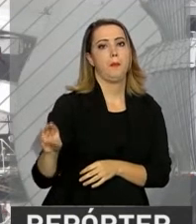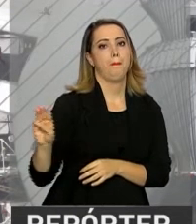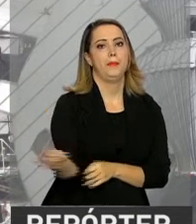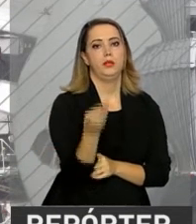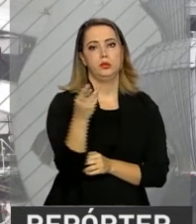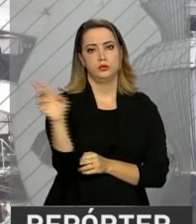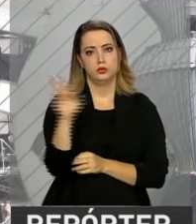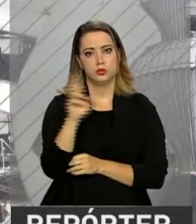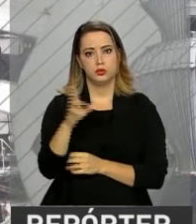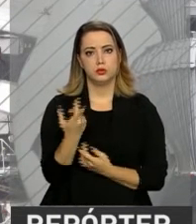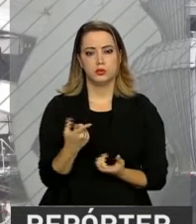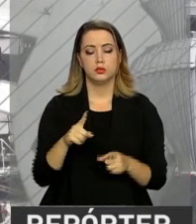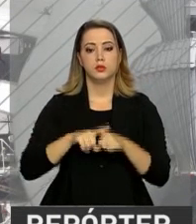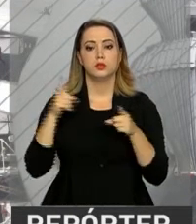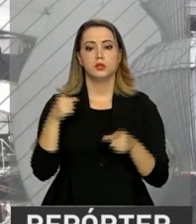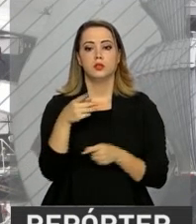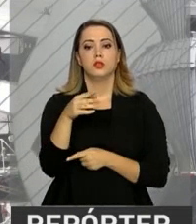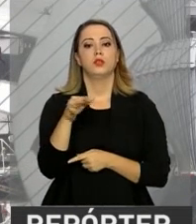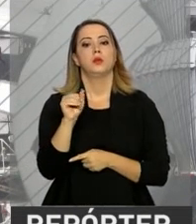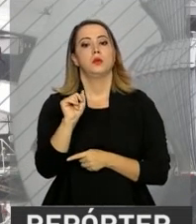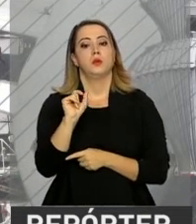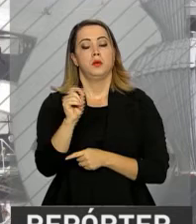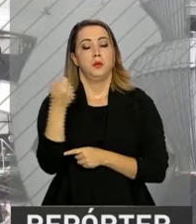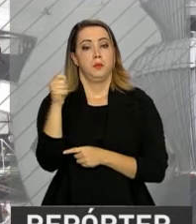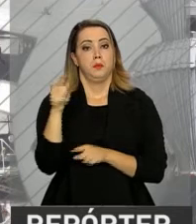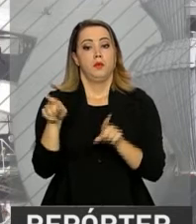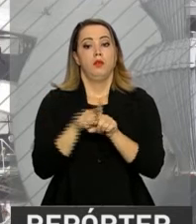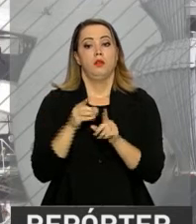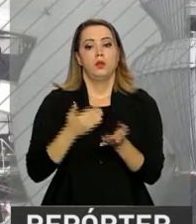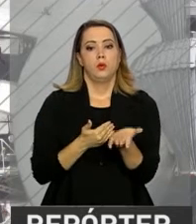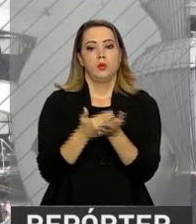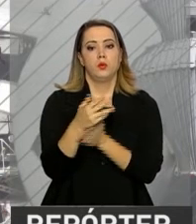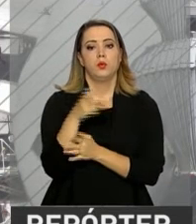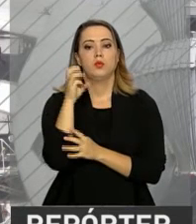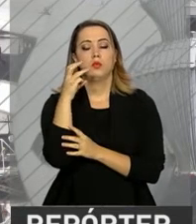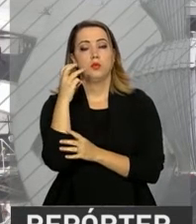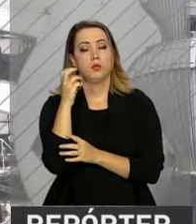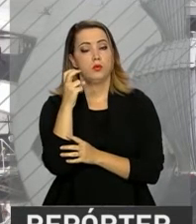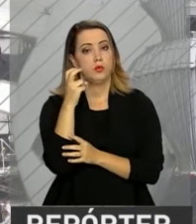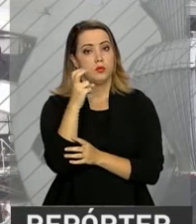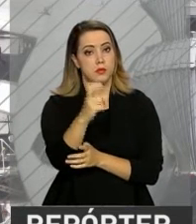R$ 310 milhões. Já o aeroporto de Florianópolis tem oferta inicial estipulada em